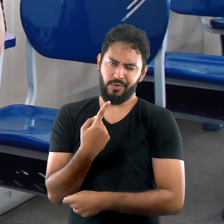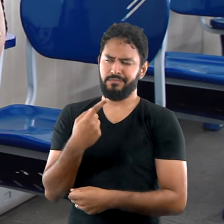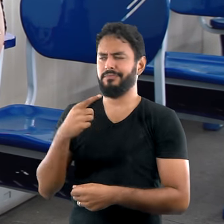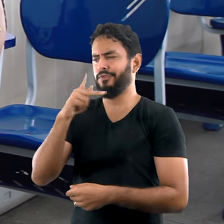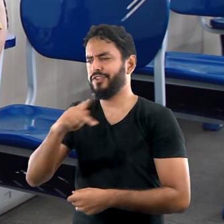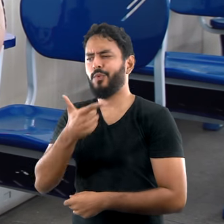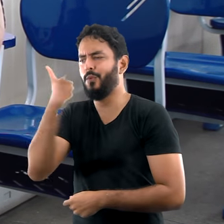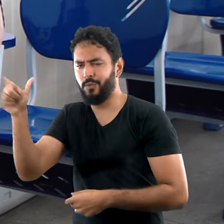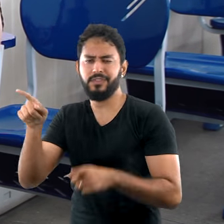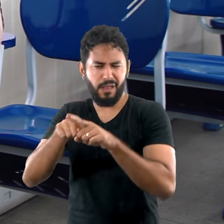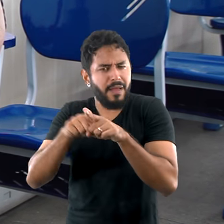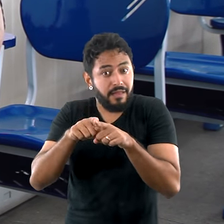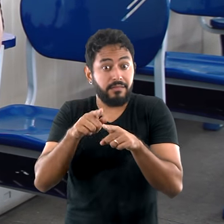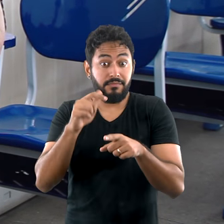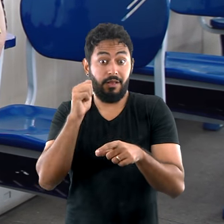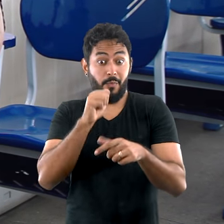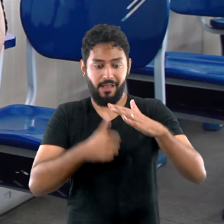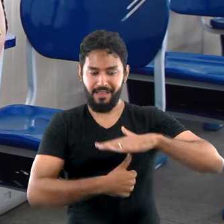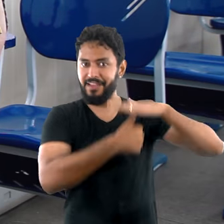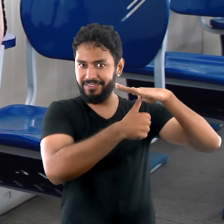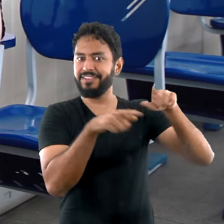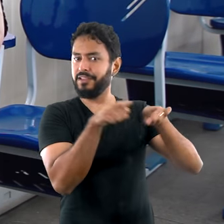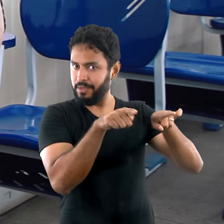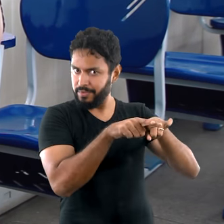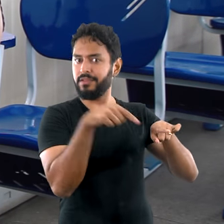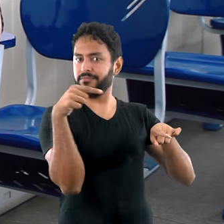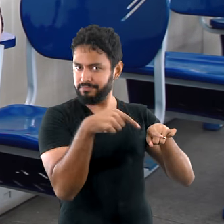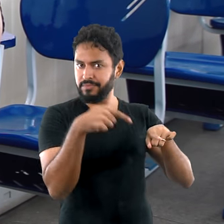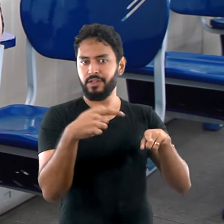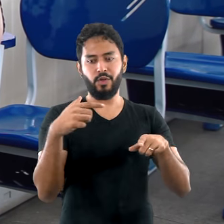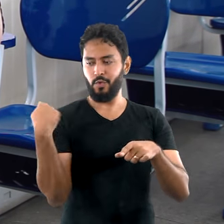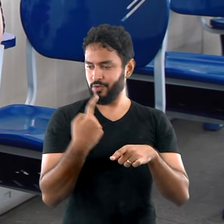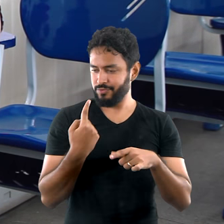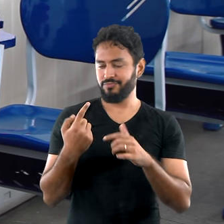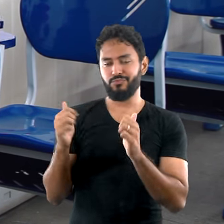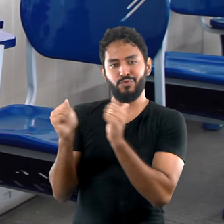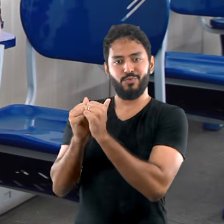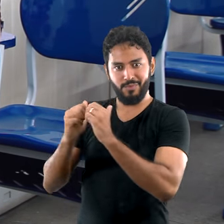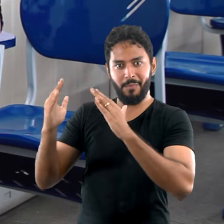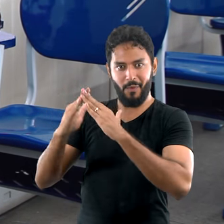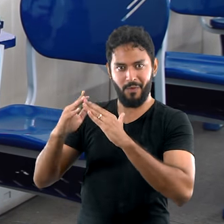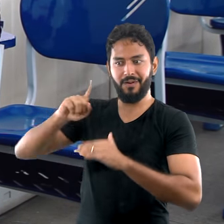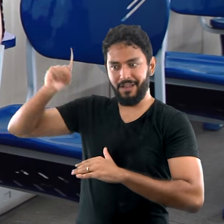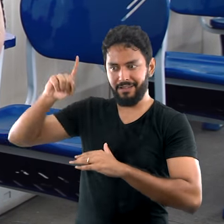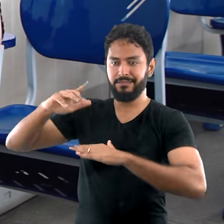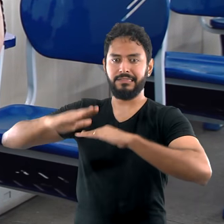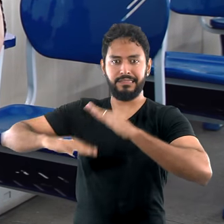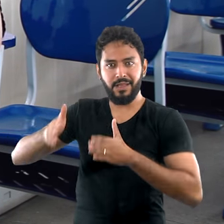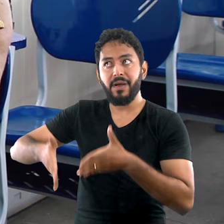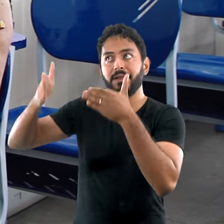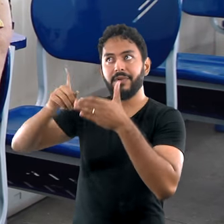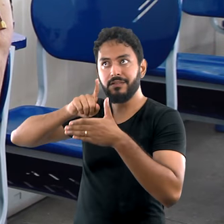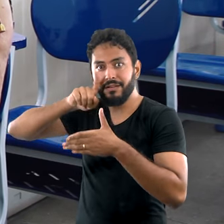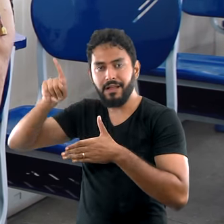inclusive mulheres, inclusive a reitora do IFPE, com quem dividi apartamento durante 10 anos. Ela foi do Campus